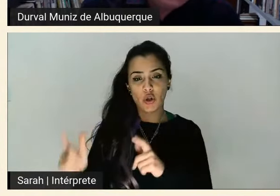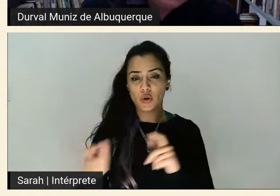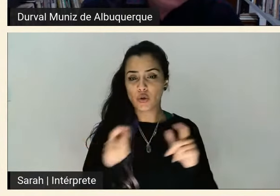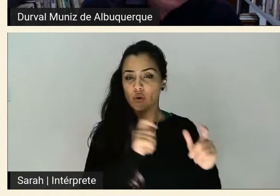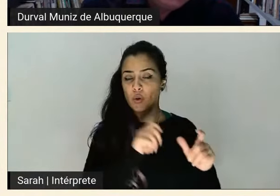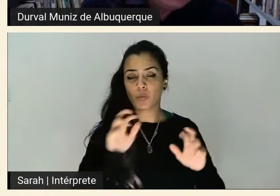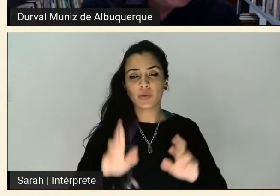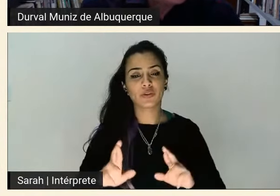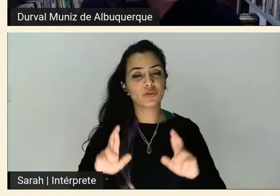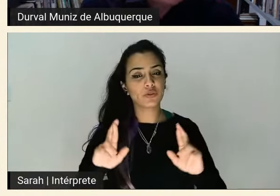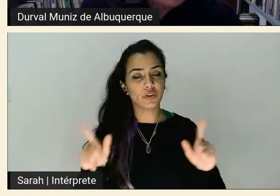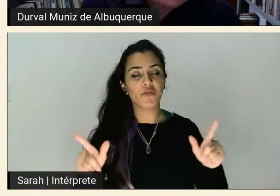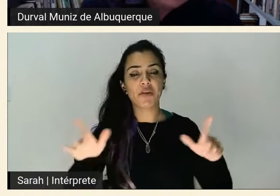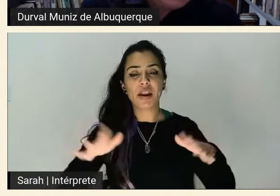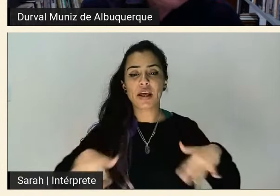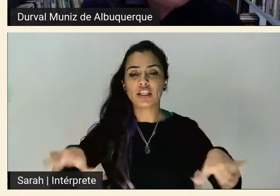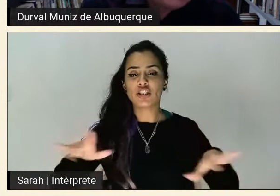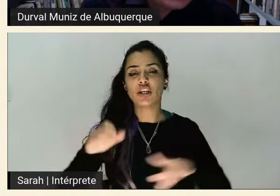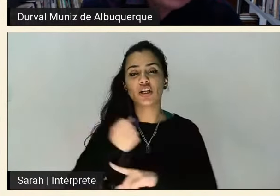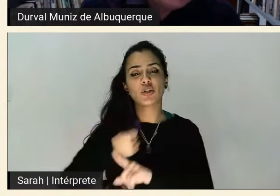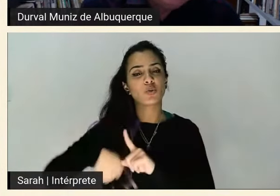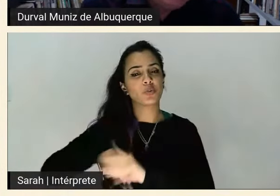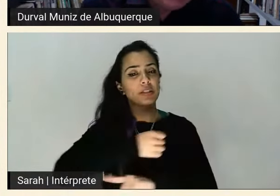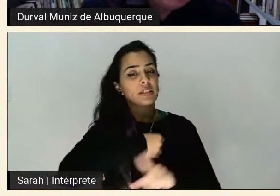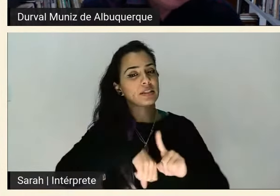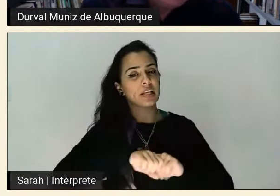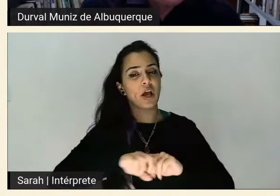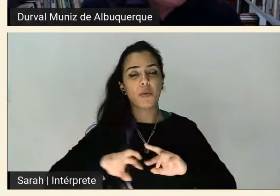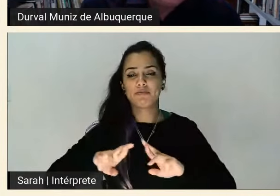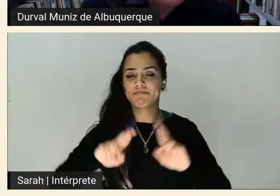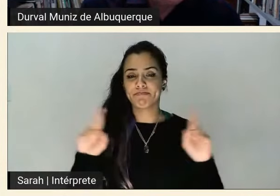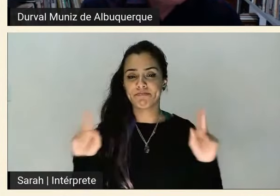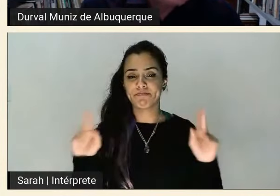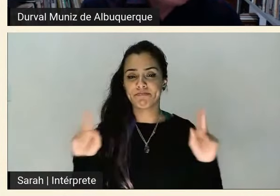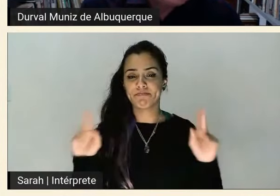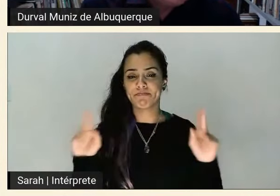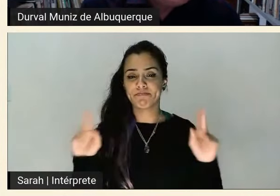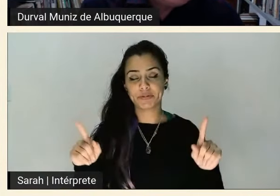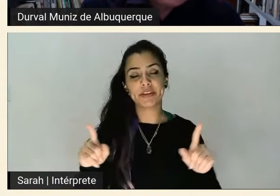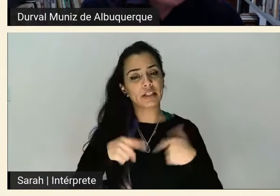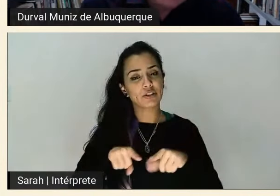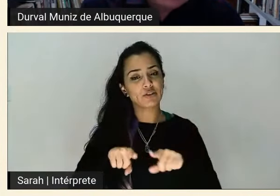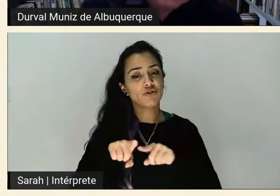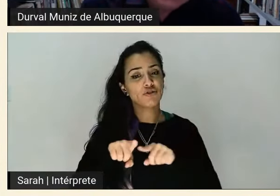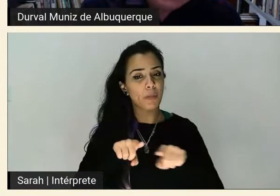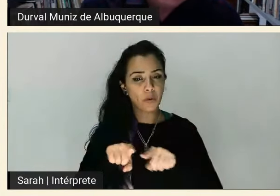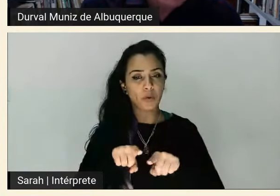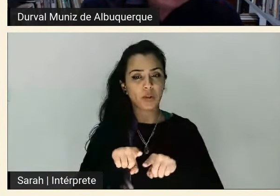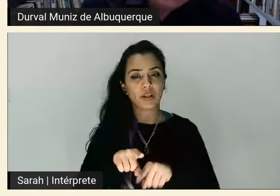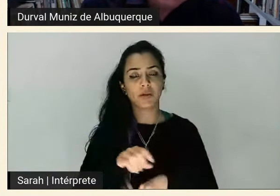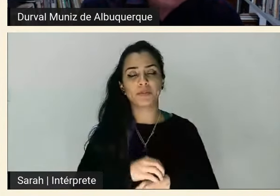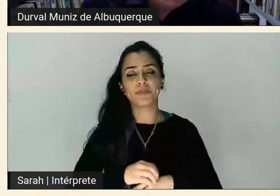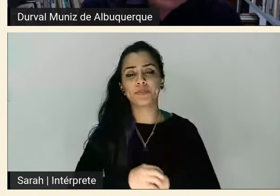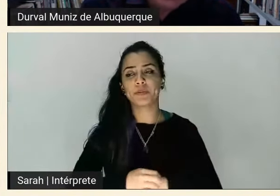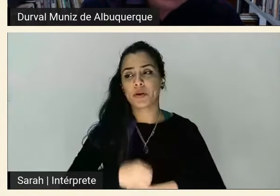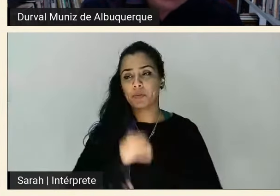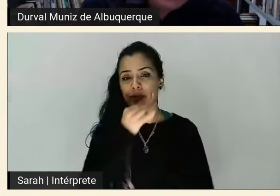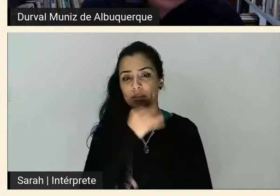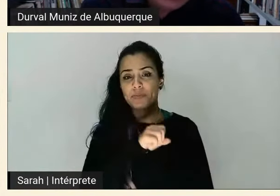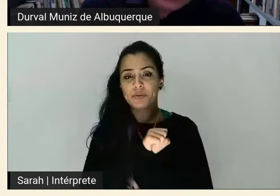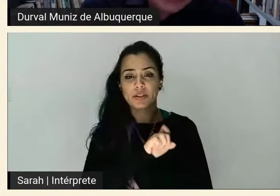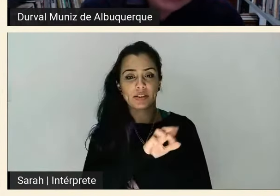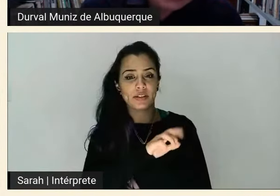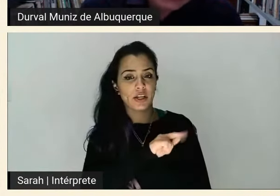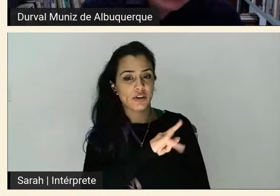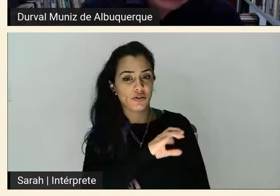regionais e sociais de leitura, né, que disputam. Quer dizer, Sérgio Buarque de Holanda, por exemplo, é